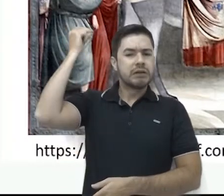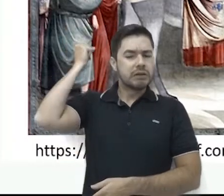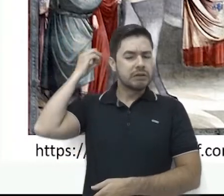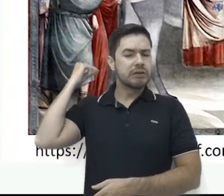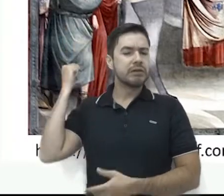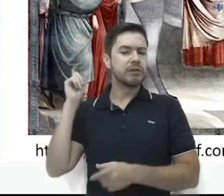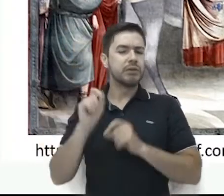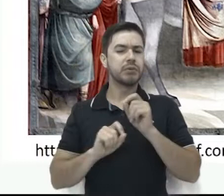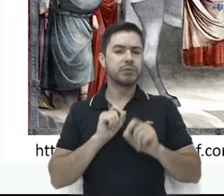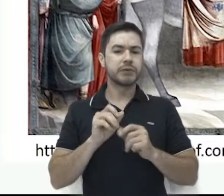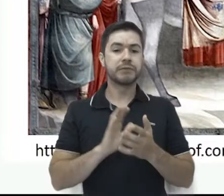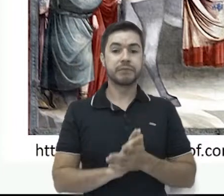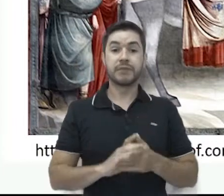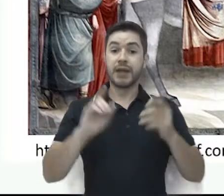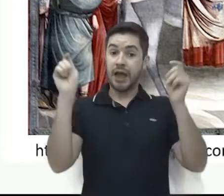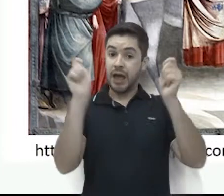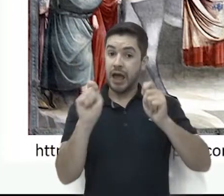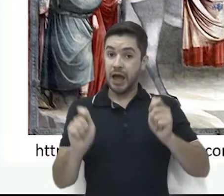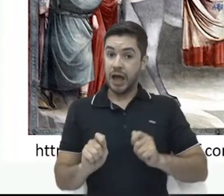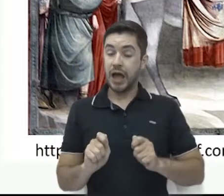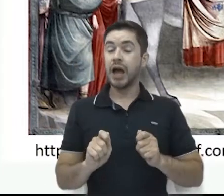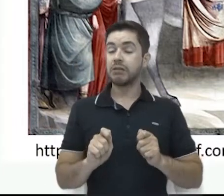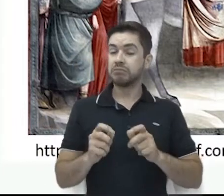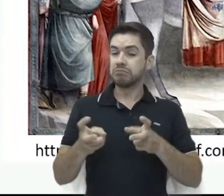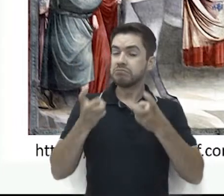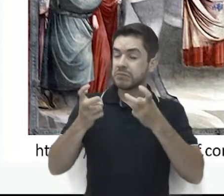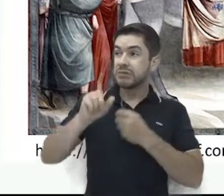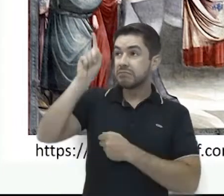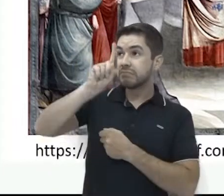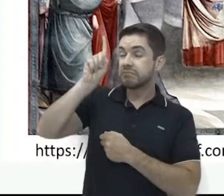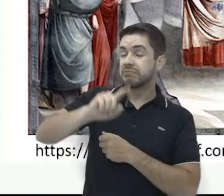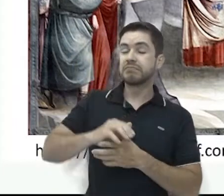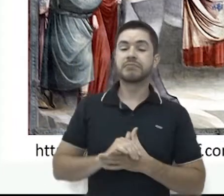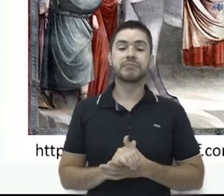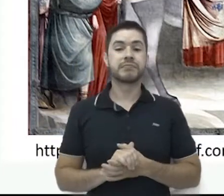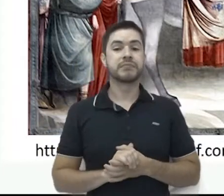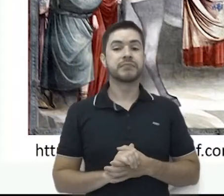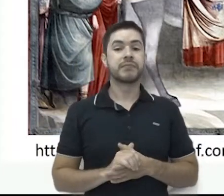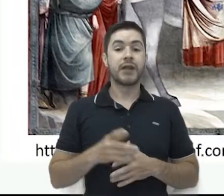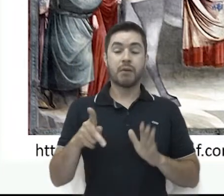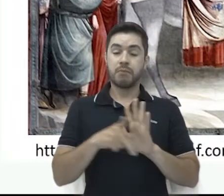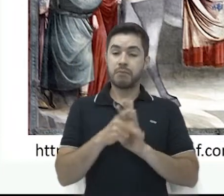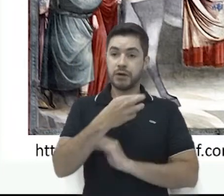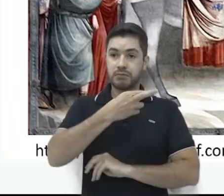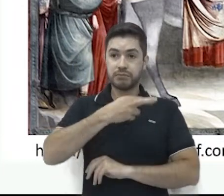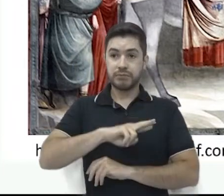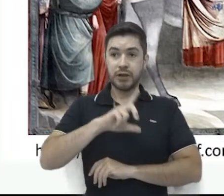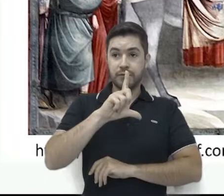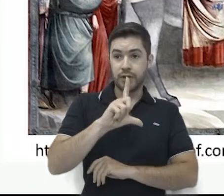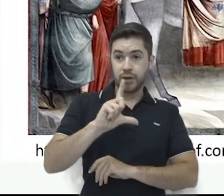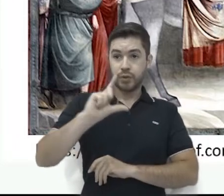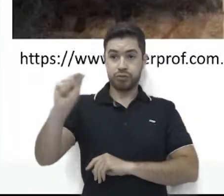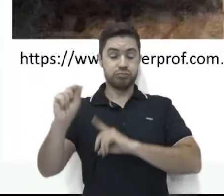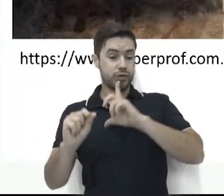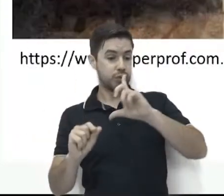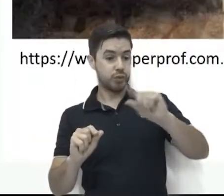era profundamente cristã. Observamos essa forte influência religiosa no quadro A Fuga para o Egito de